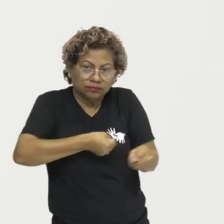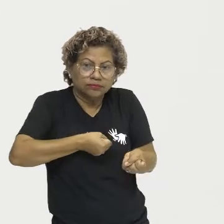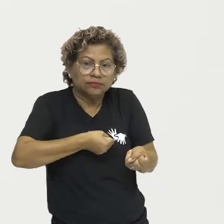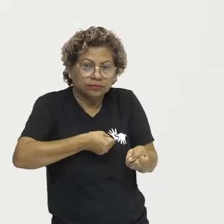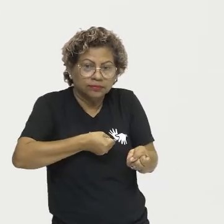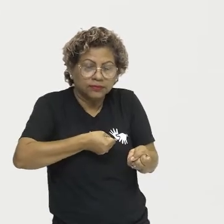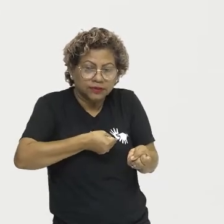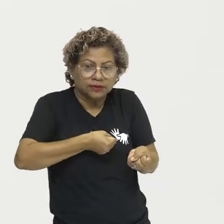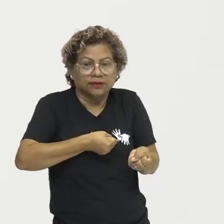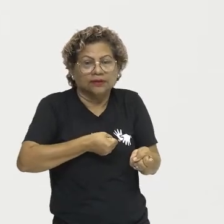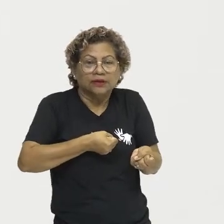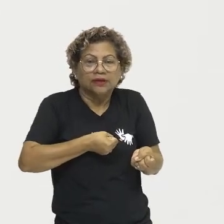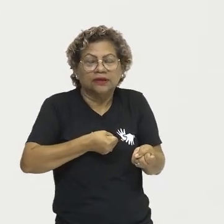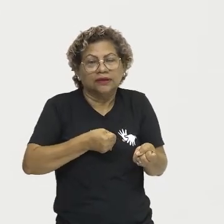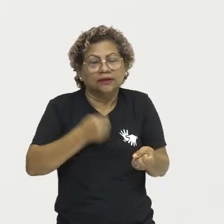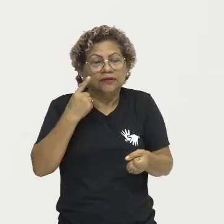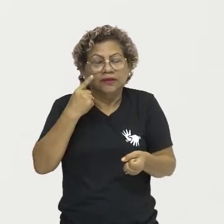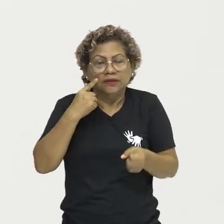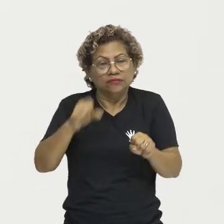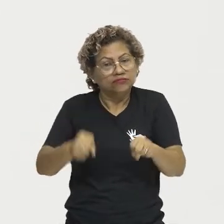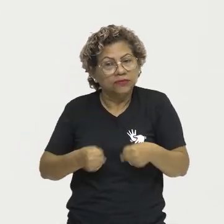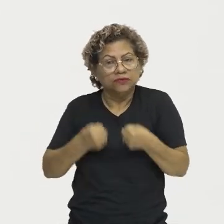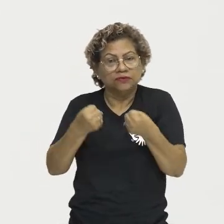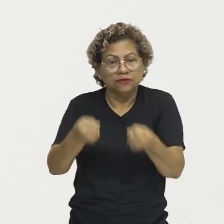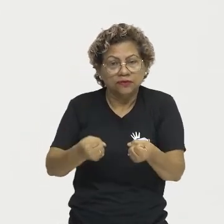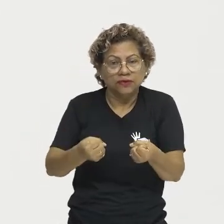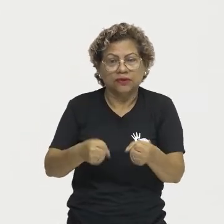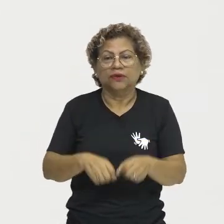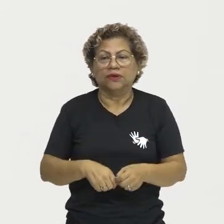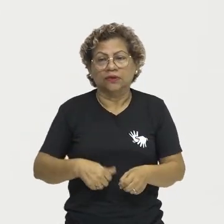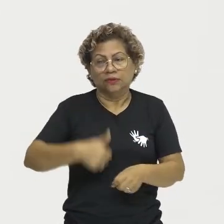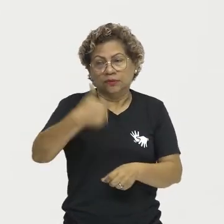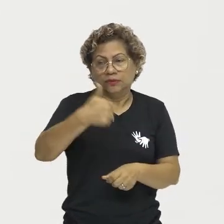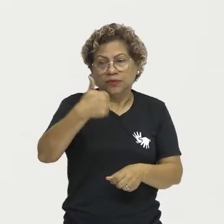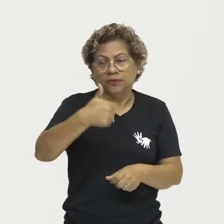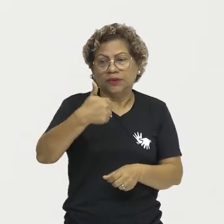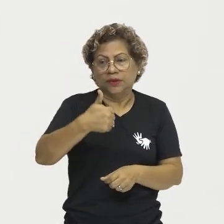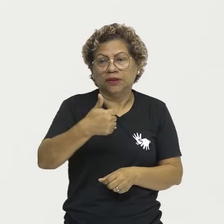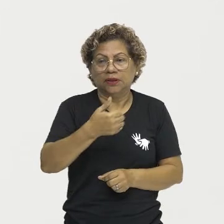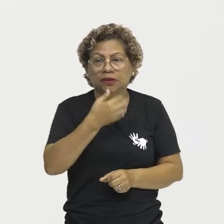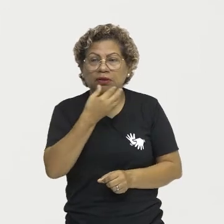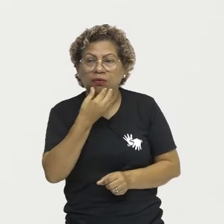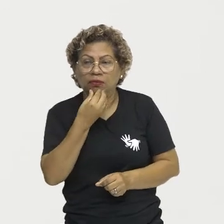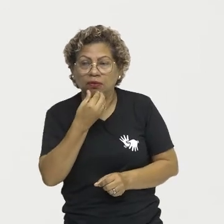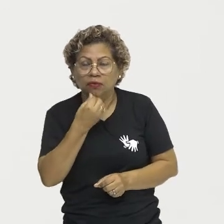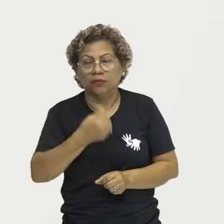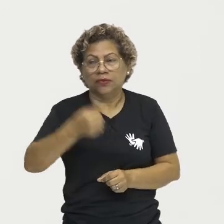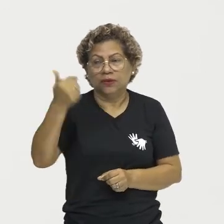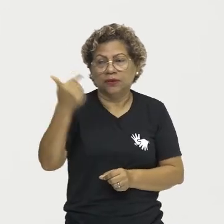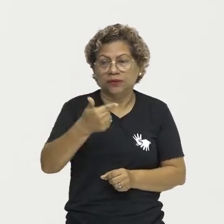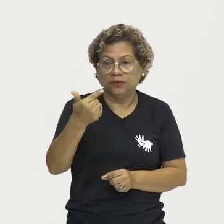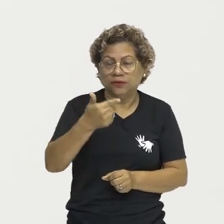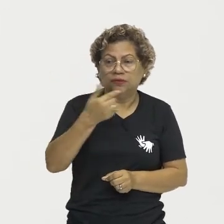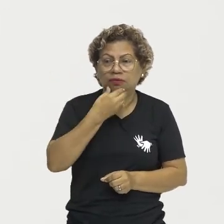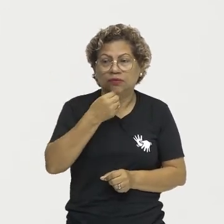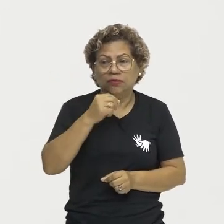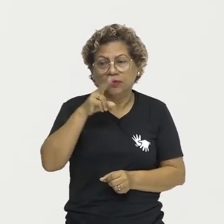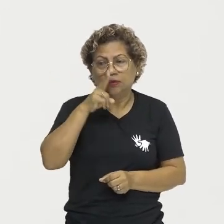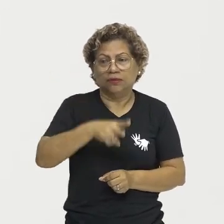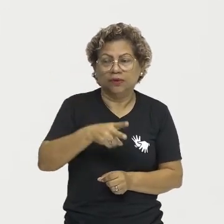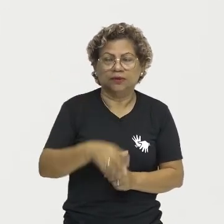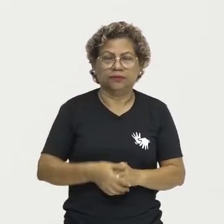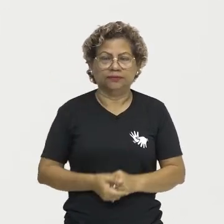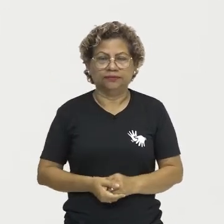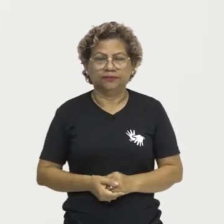E a intensidade é um pouco maior, né? O homem 2 é um pouco mais forte, e aí a intensidade é de 100 newtons. E